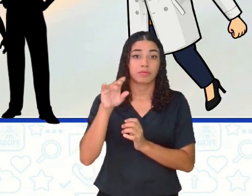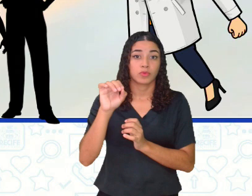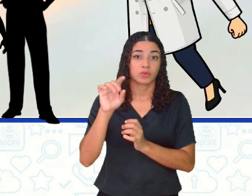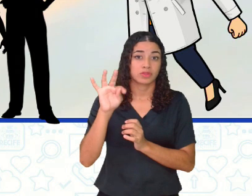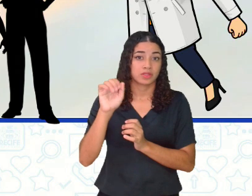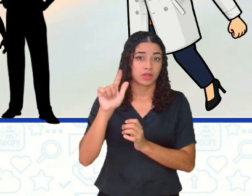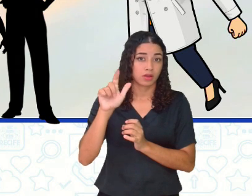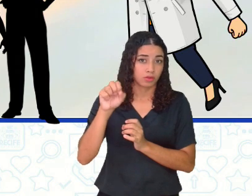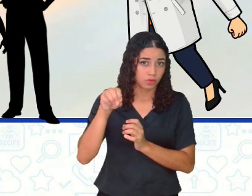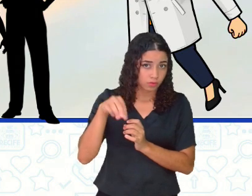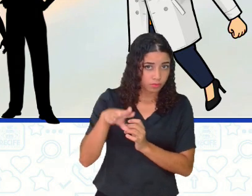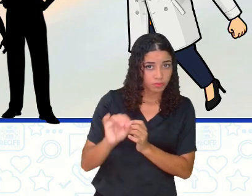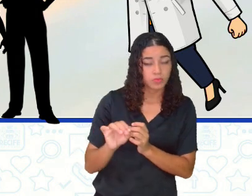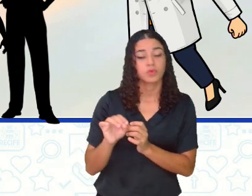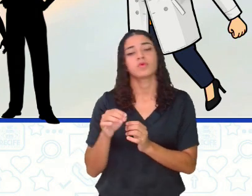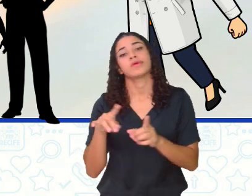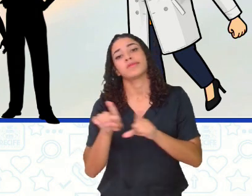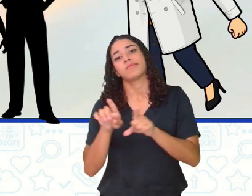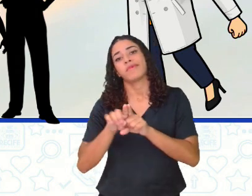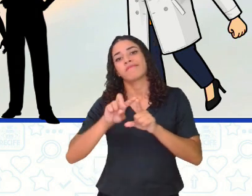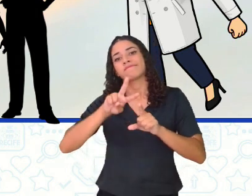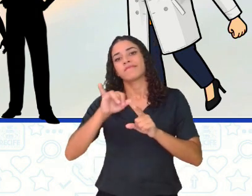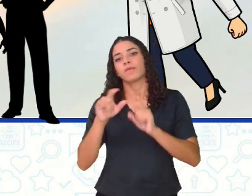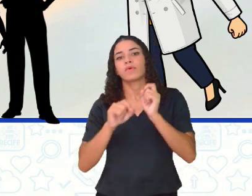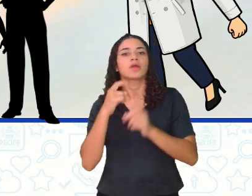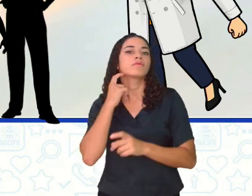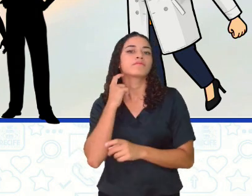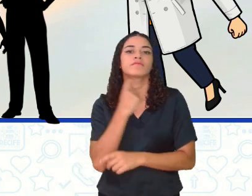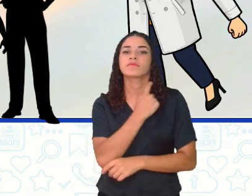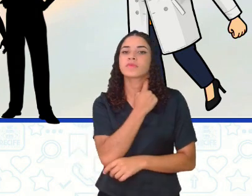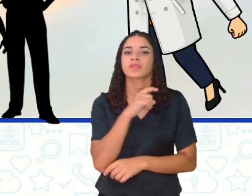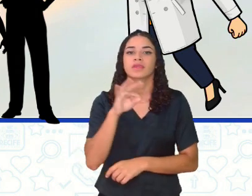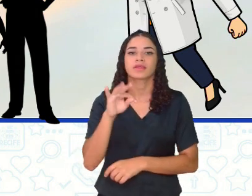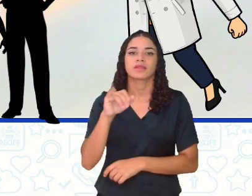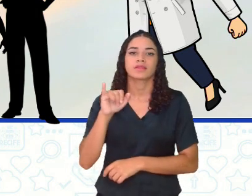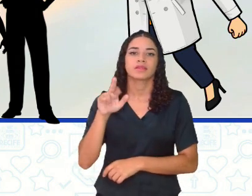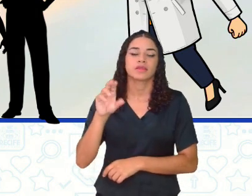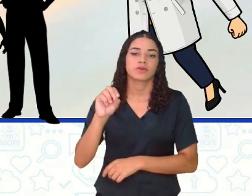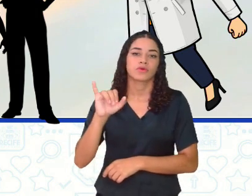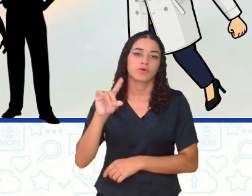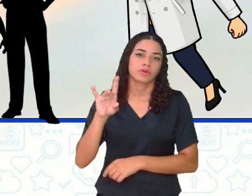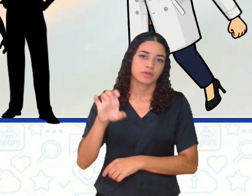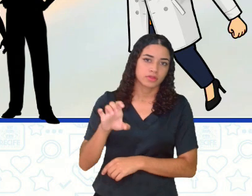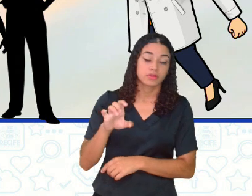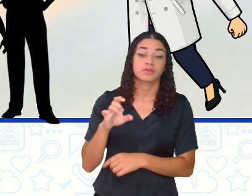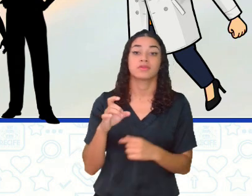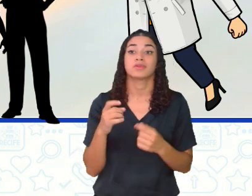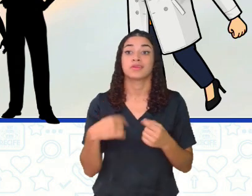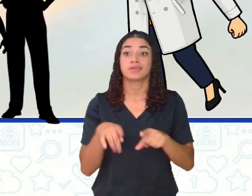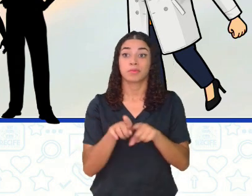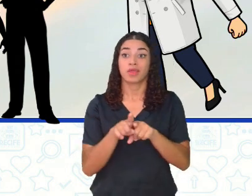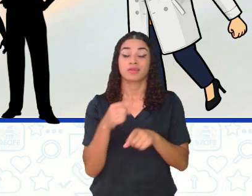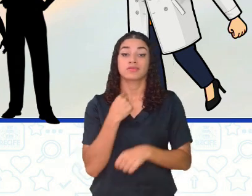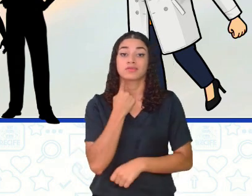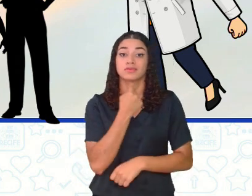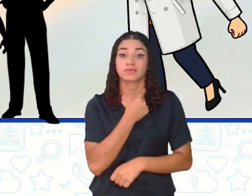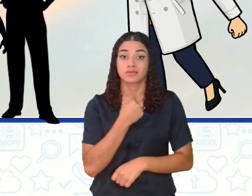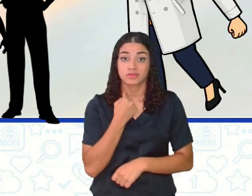hipófise também. Depois a gente vai ver no pescoço a tireoide e paratireoide. Bem no centro, né,